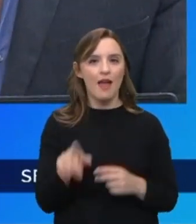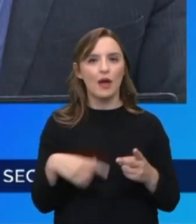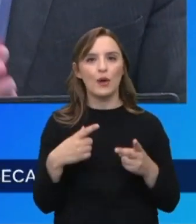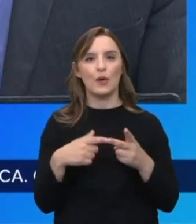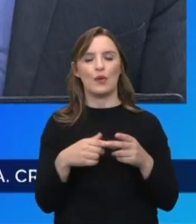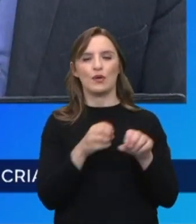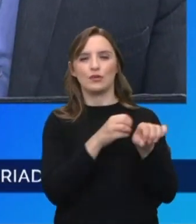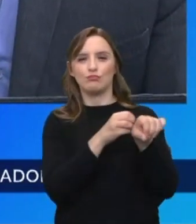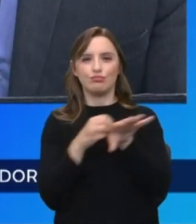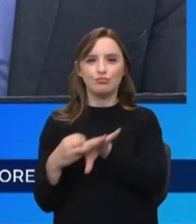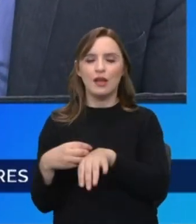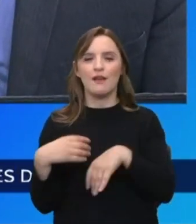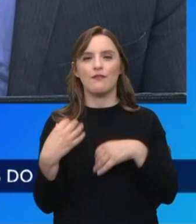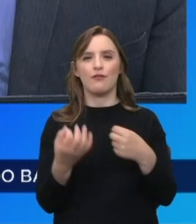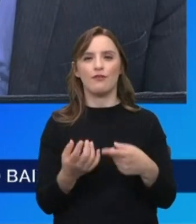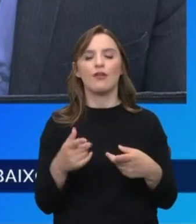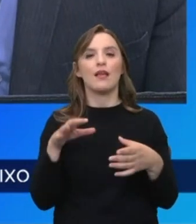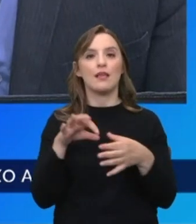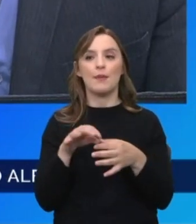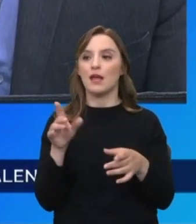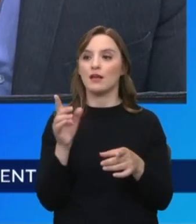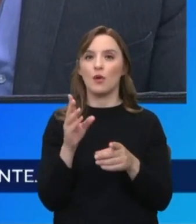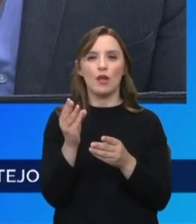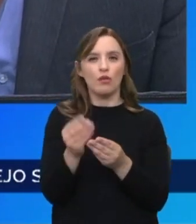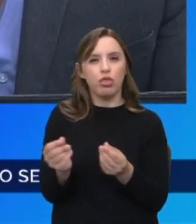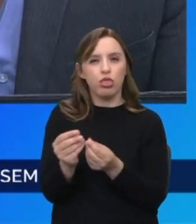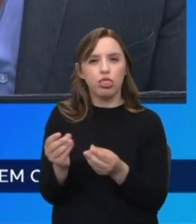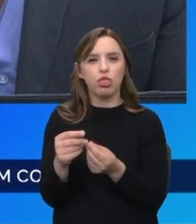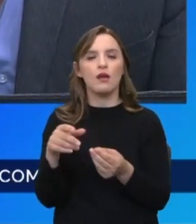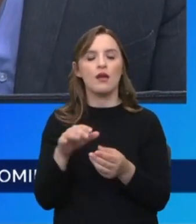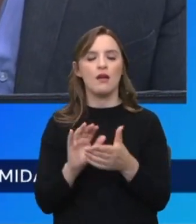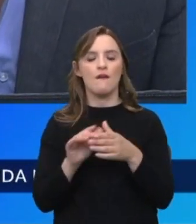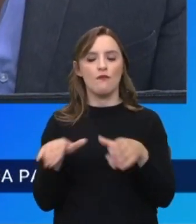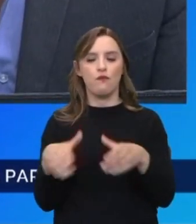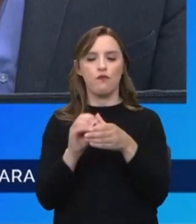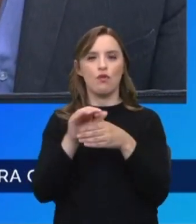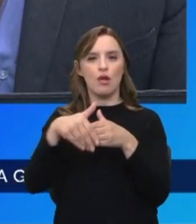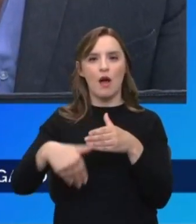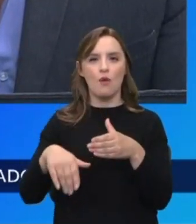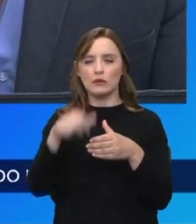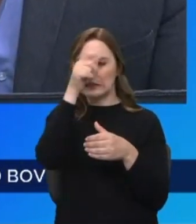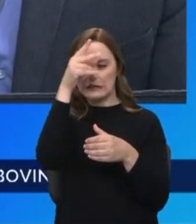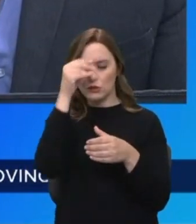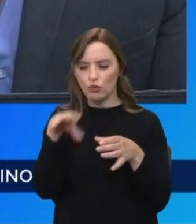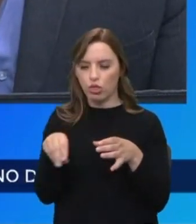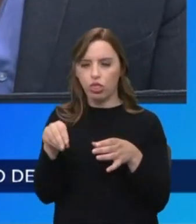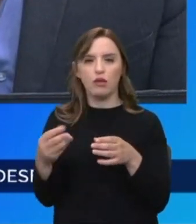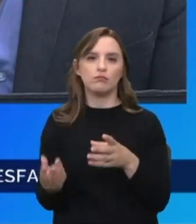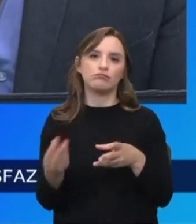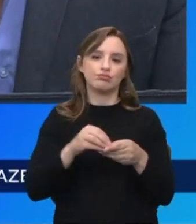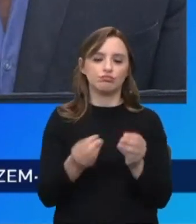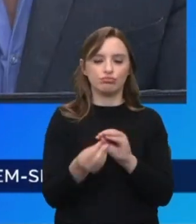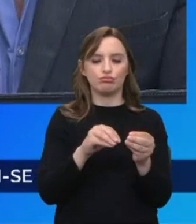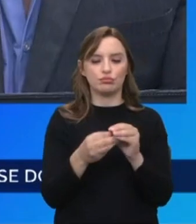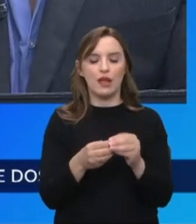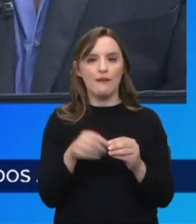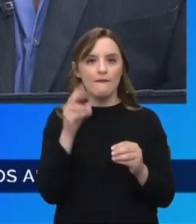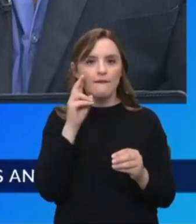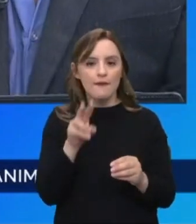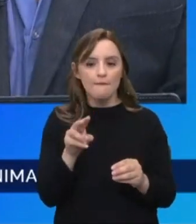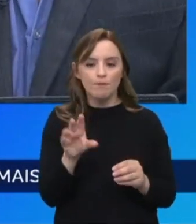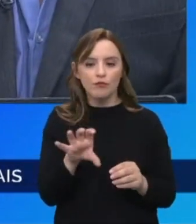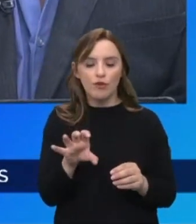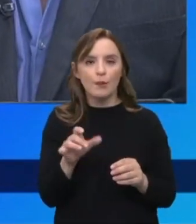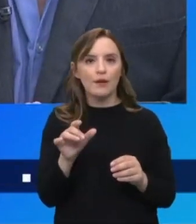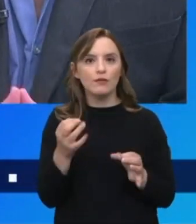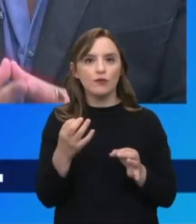vulcânicas, conseguiram, então, ver, passado pouco tempo depois, essas primeiras tijolos da vida. Ora, isto é